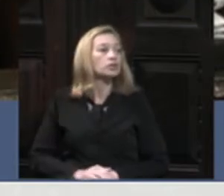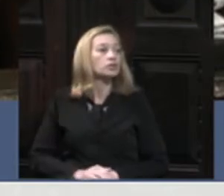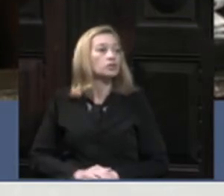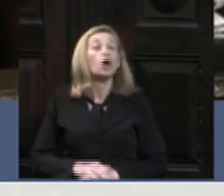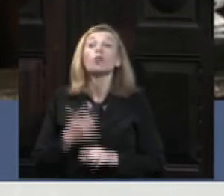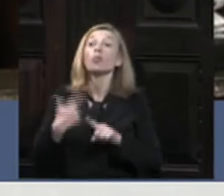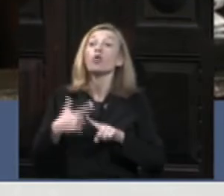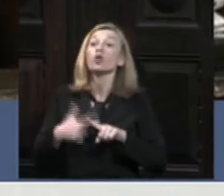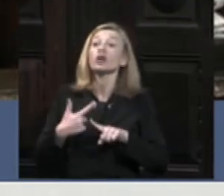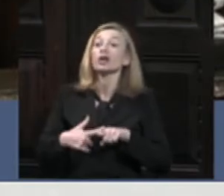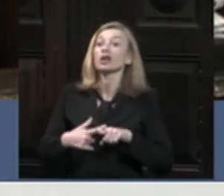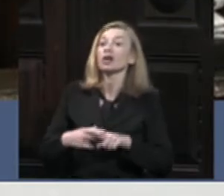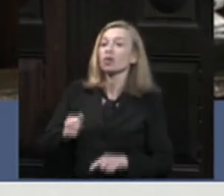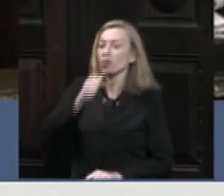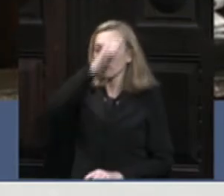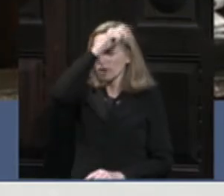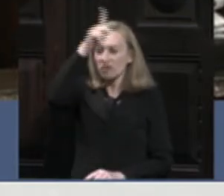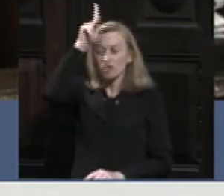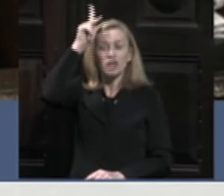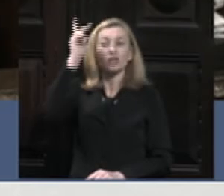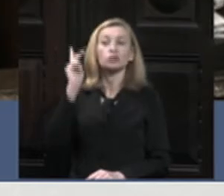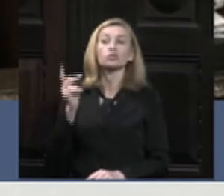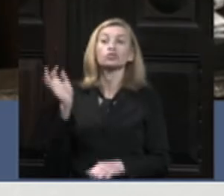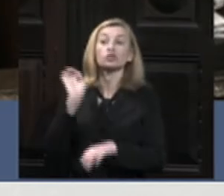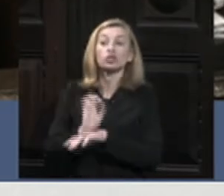porque o prefeito do estado do Rio de Janeiro,